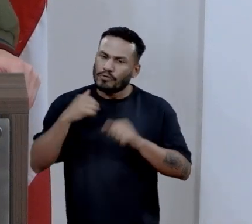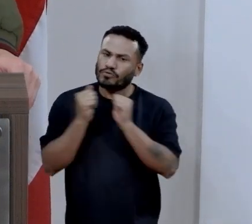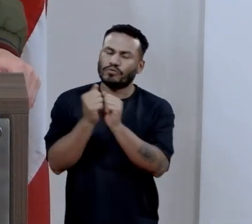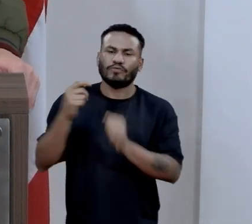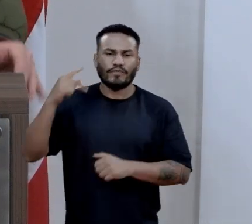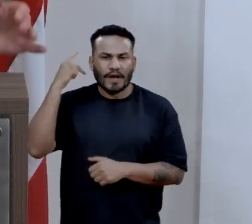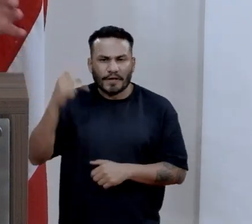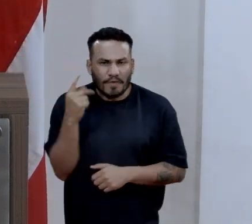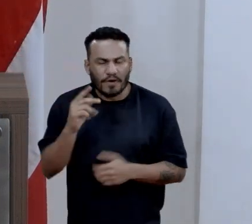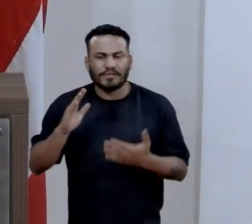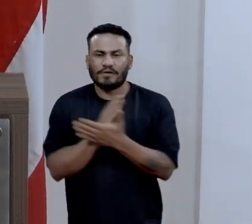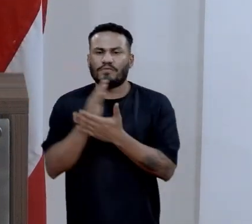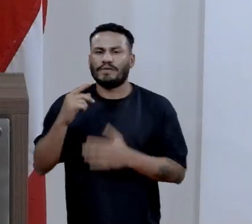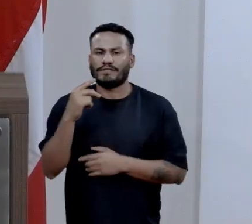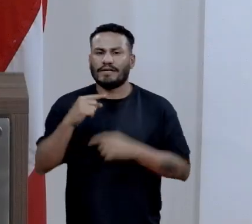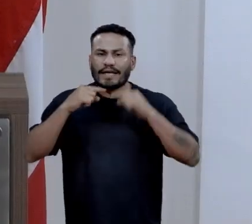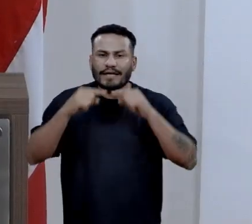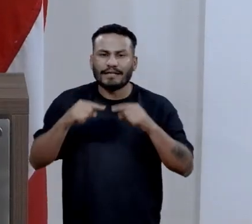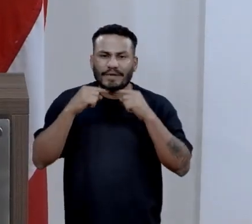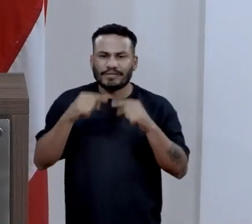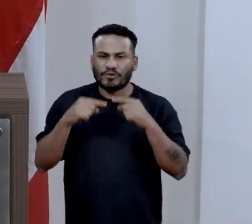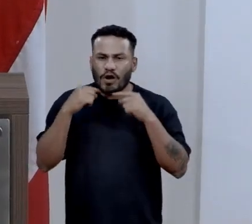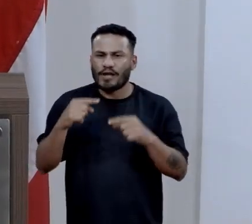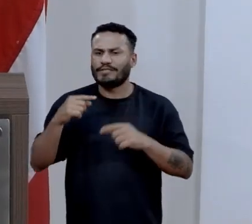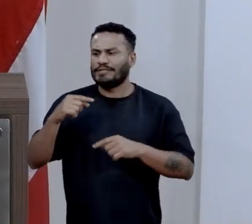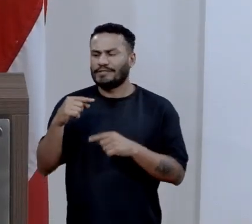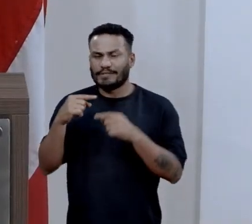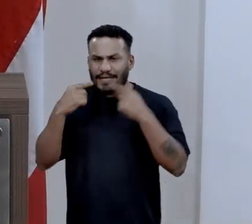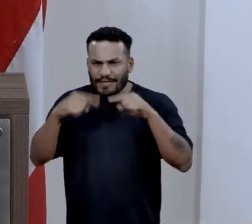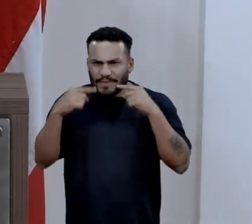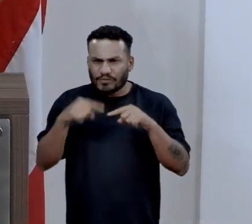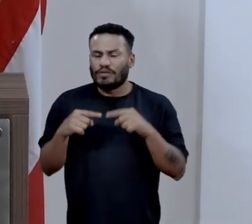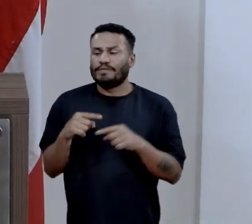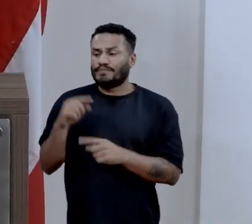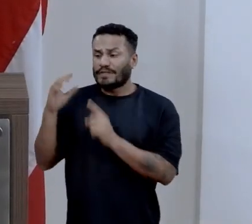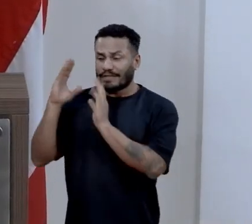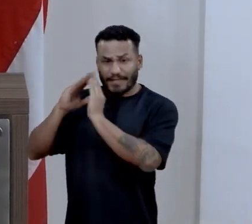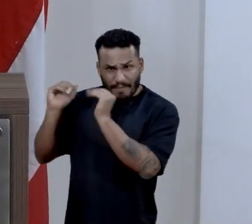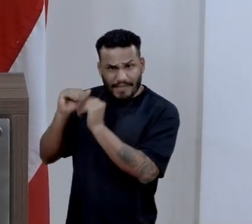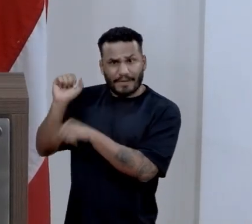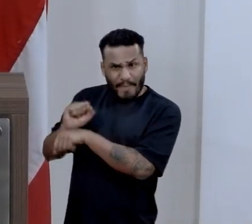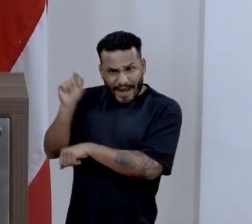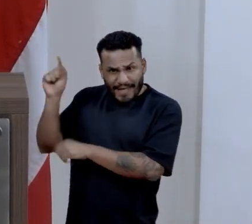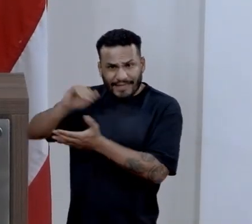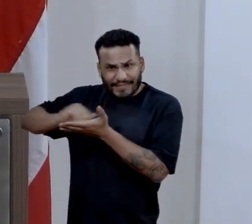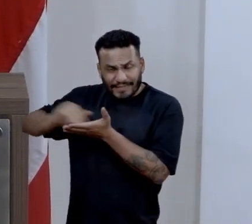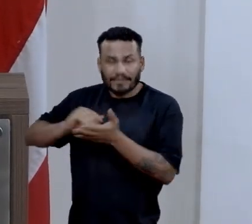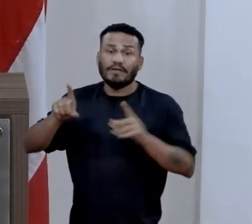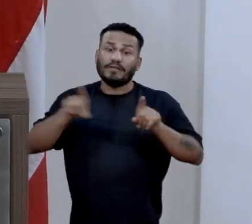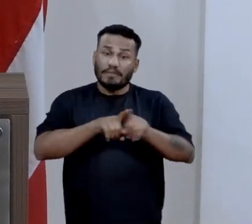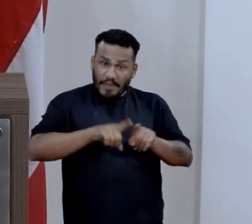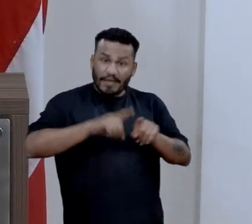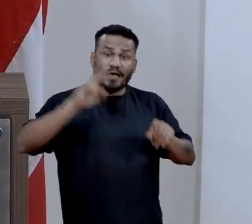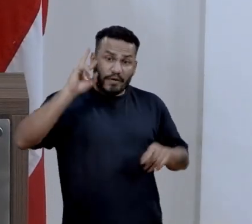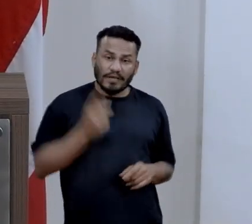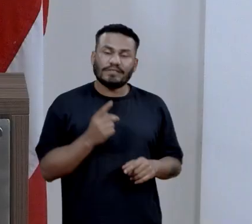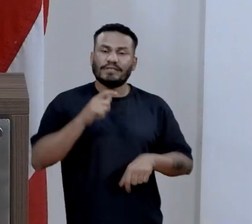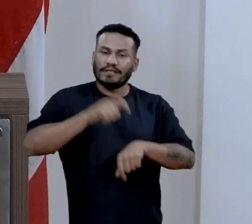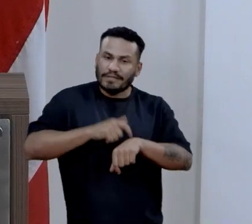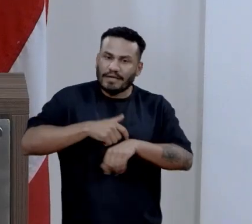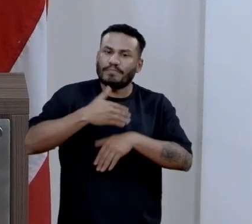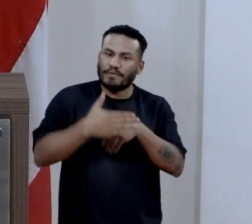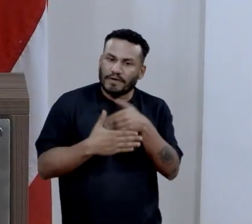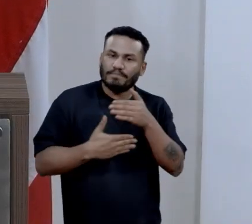vereadores em relação a algumas reclamações, de fato, de demandas que estavam um pouco paradas em secretarias, mas também preciso reconhecer algumas coisas que depois de um tempo